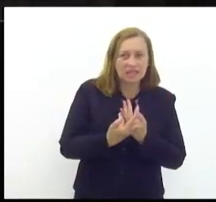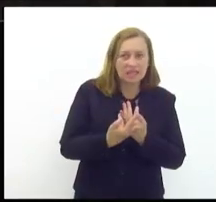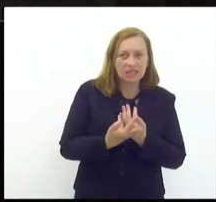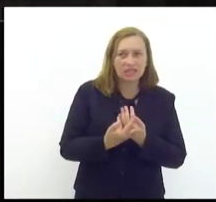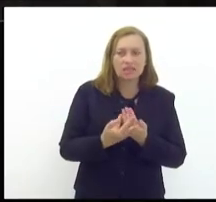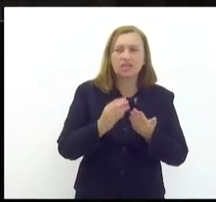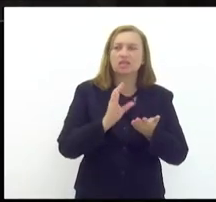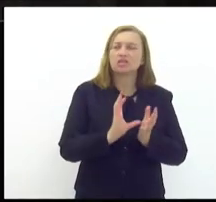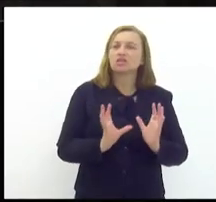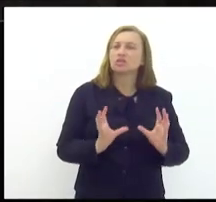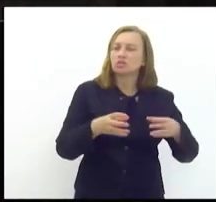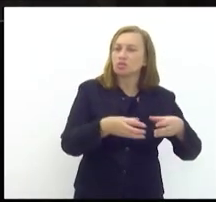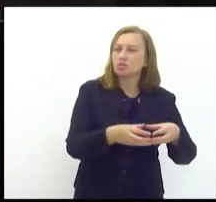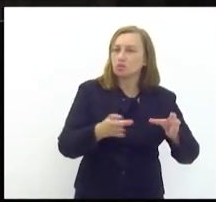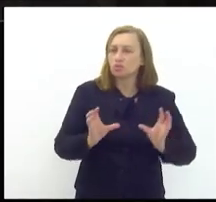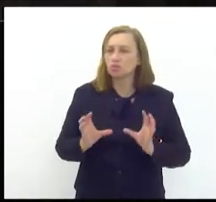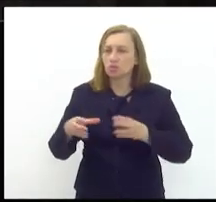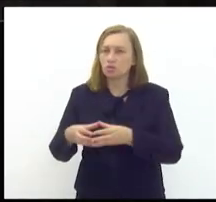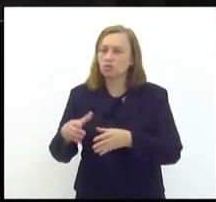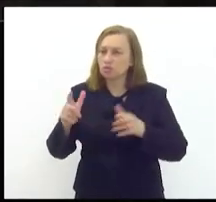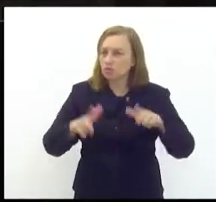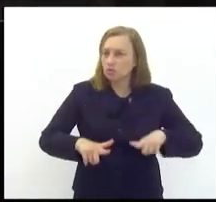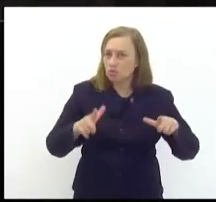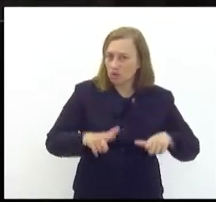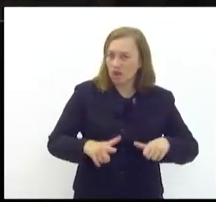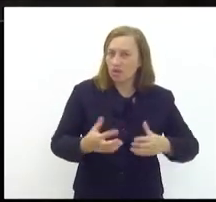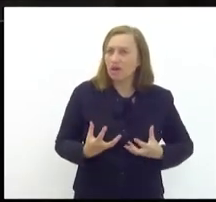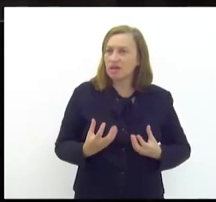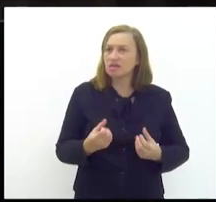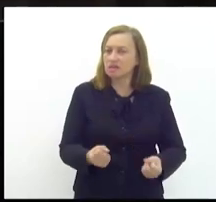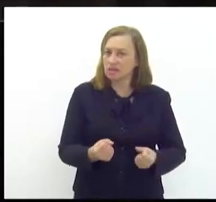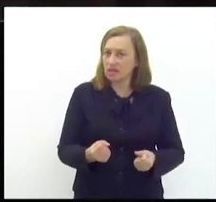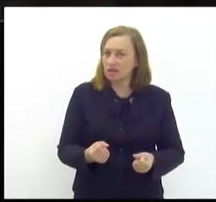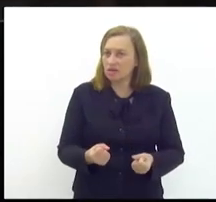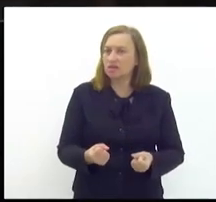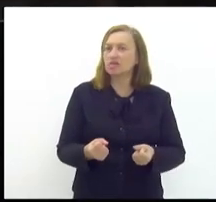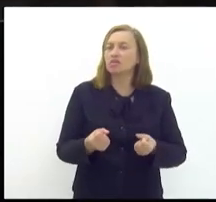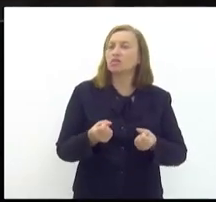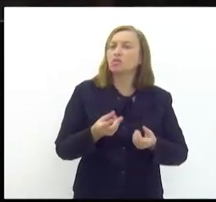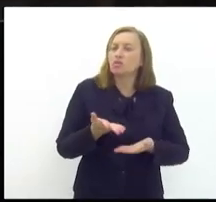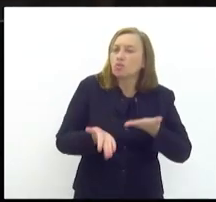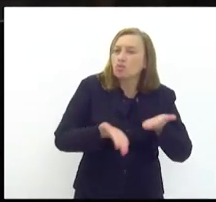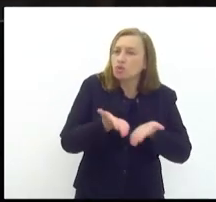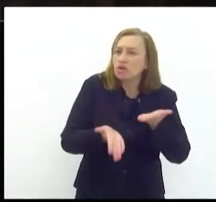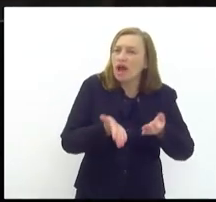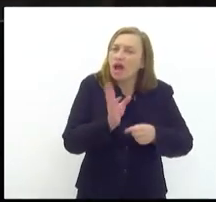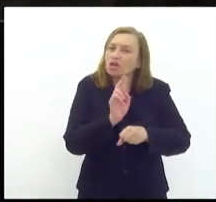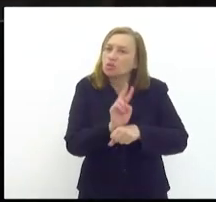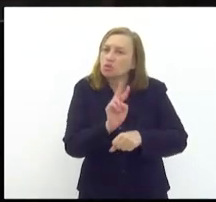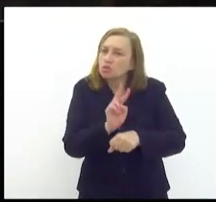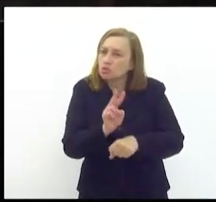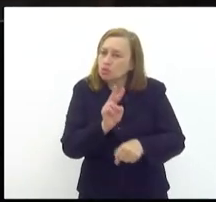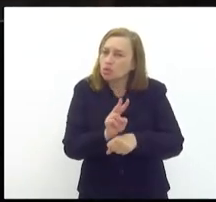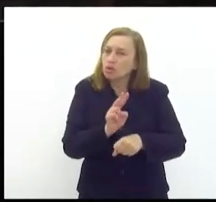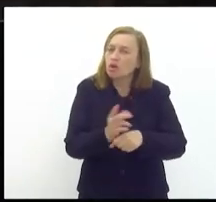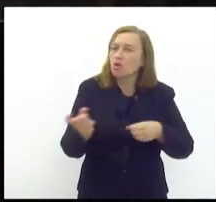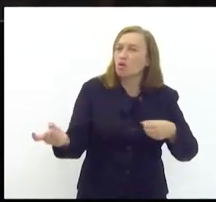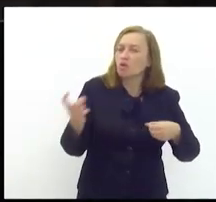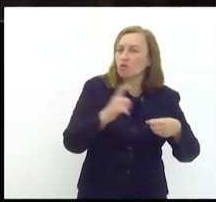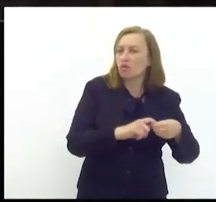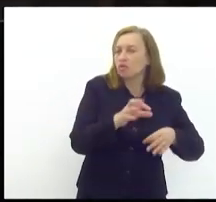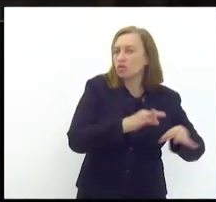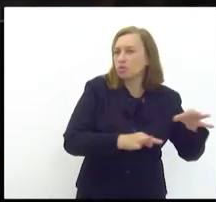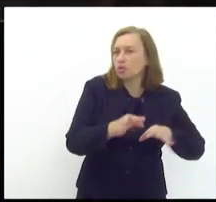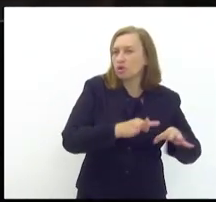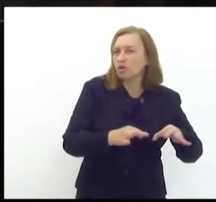comunidades tradicionais da região contribuam com a com a preservação da floresta com o retorno do programa o